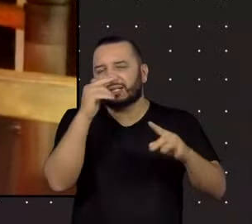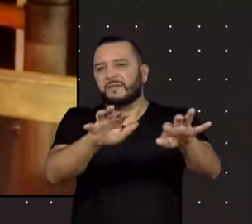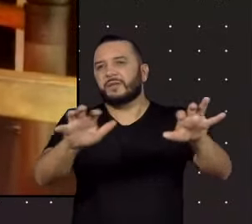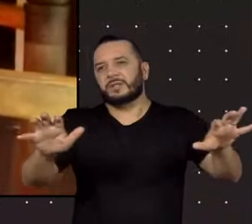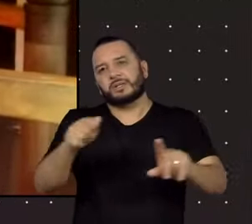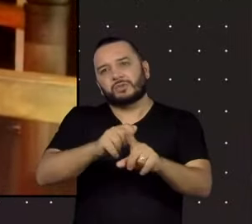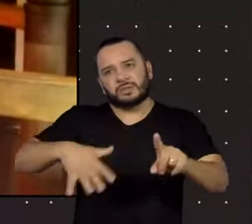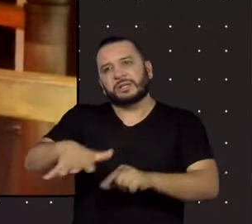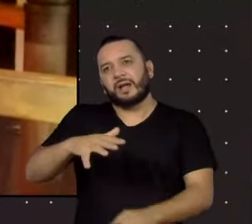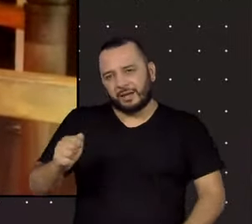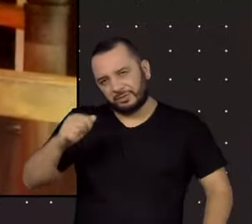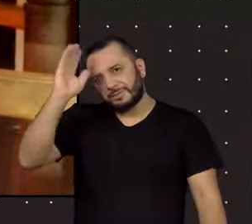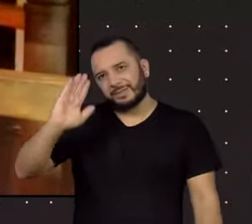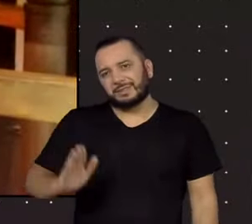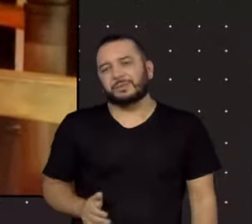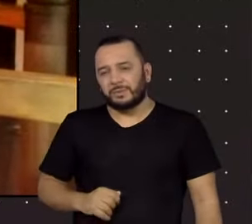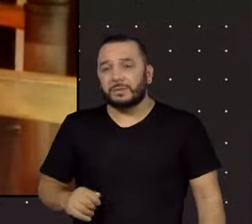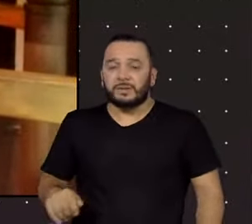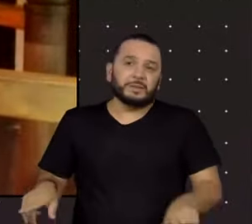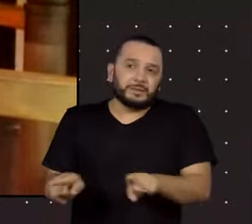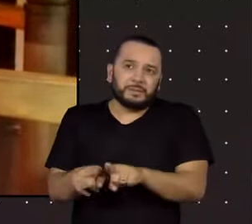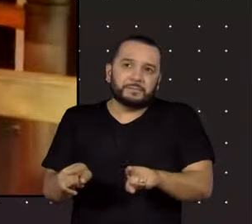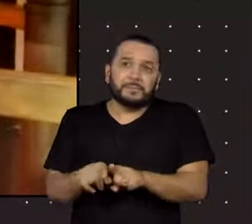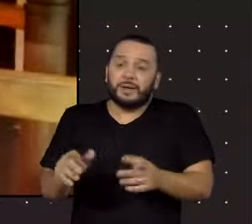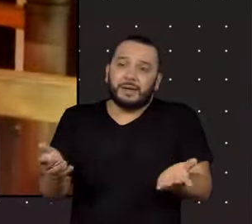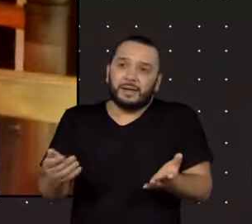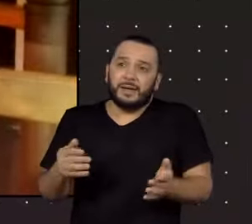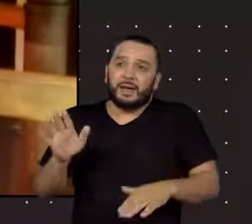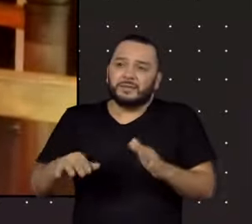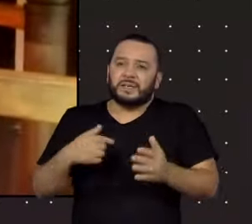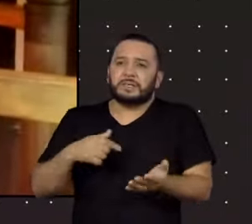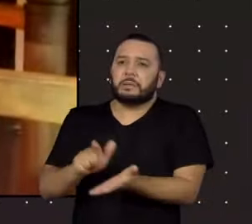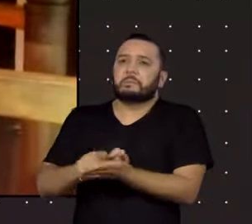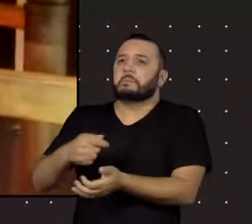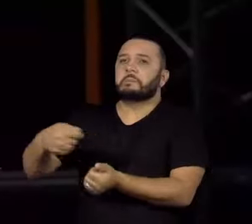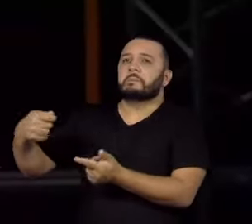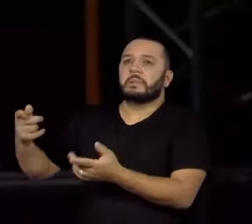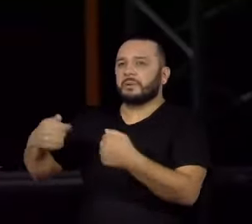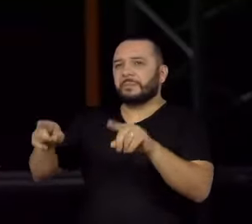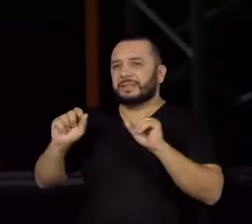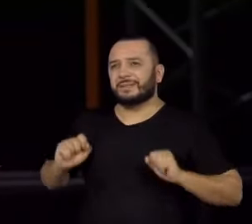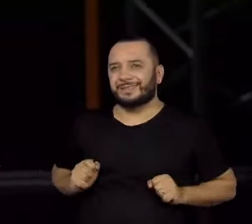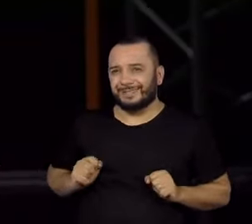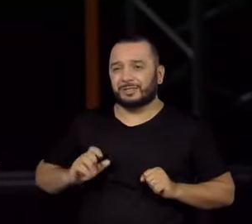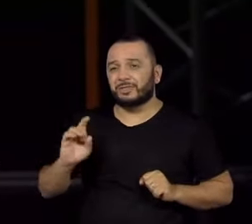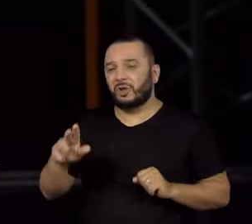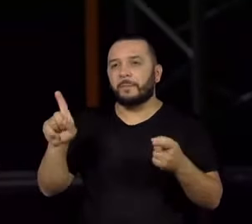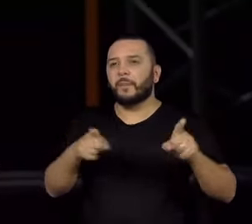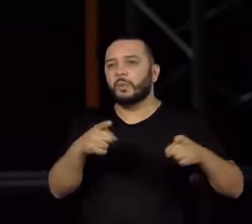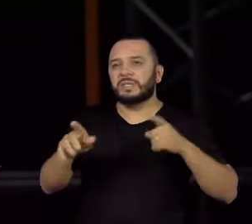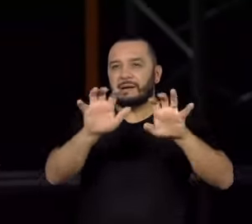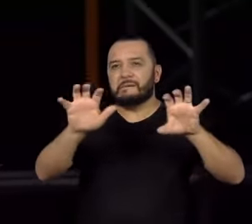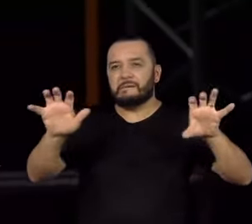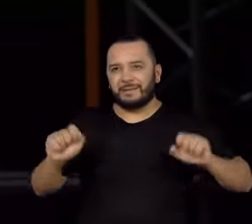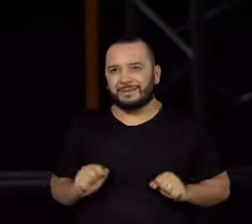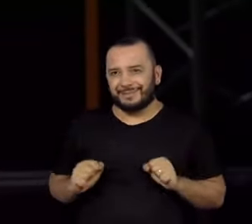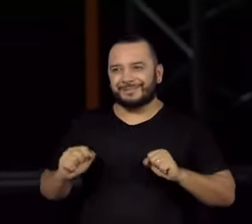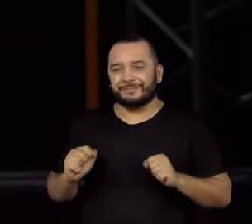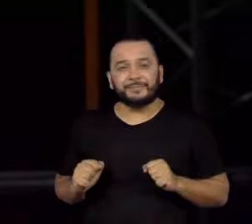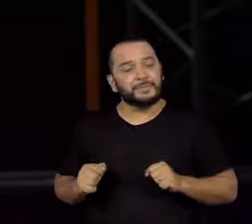melhor o que era aquele momento de repressão, sem nunca usar uma palavra panfletária, como eu disse. Então vamos ver o depoimento de um fã seu desde